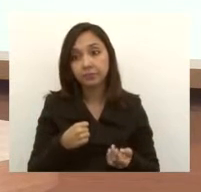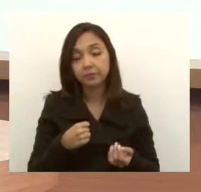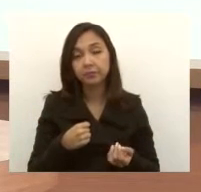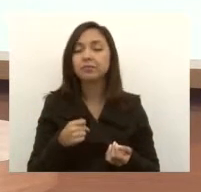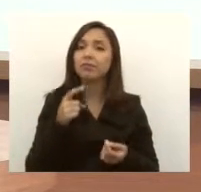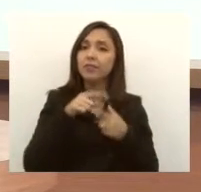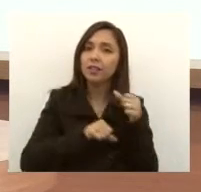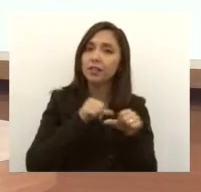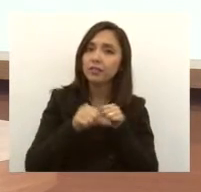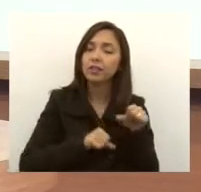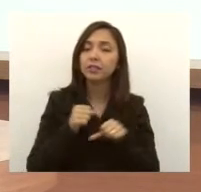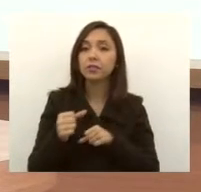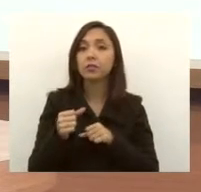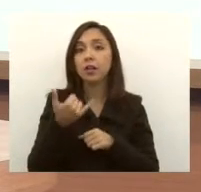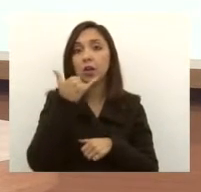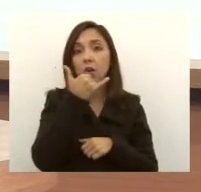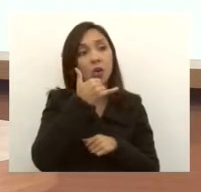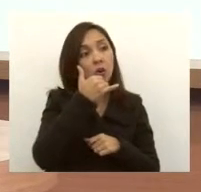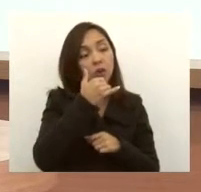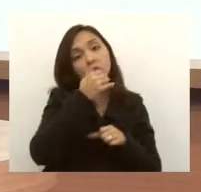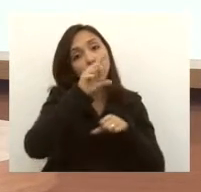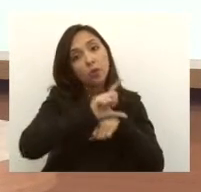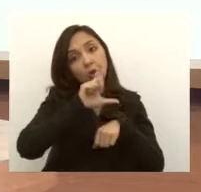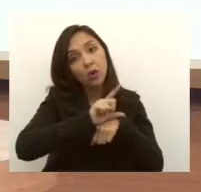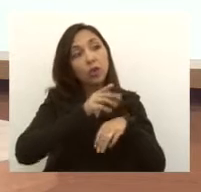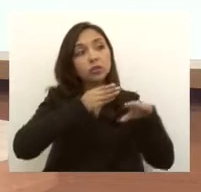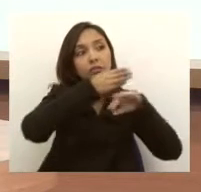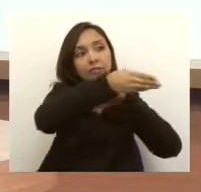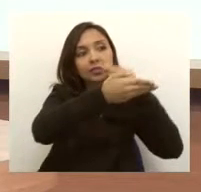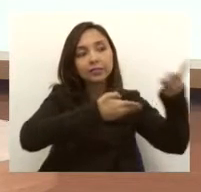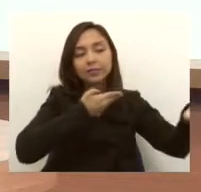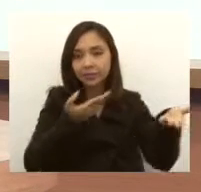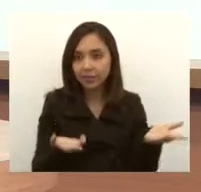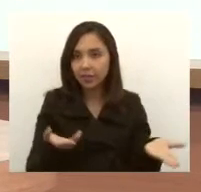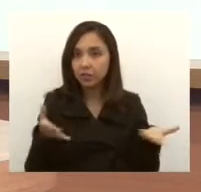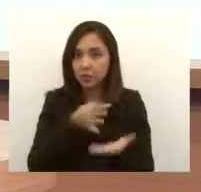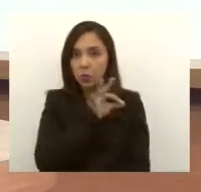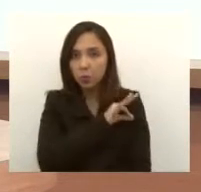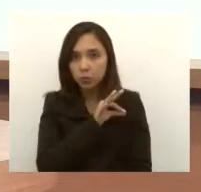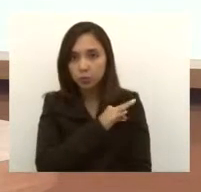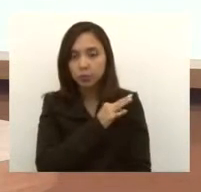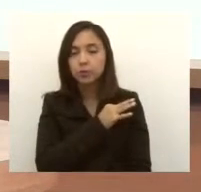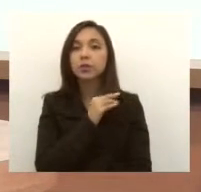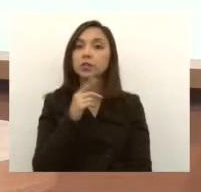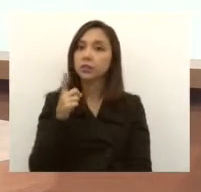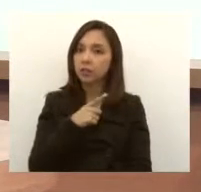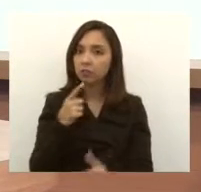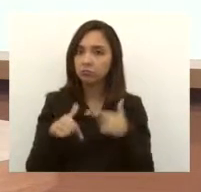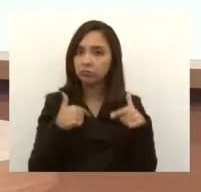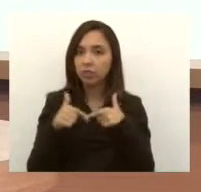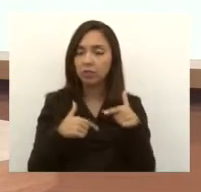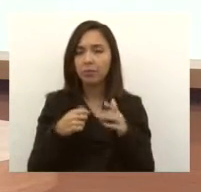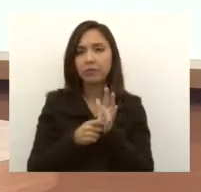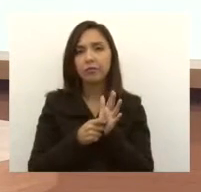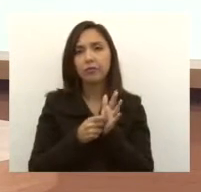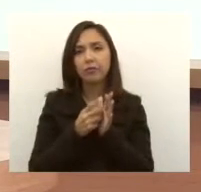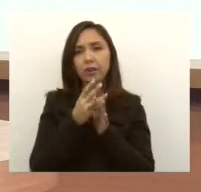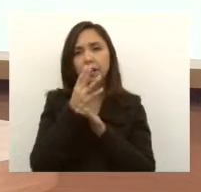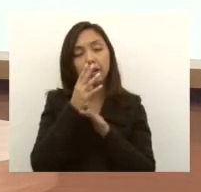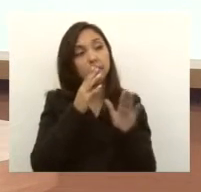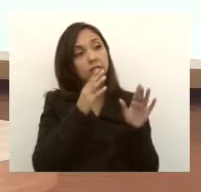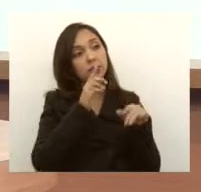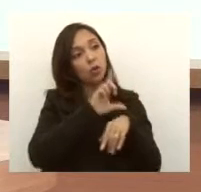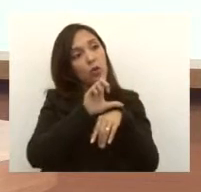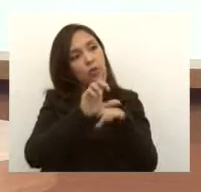vender esse celular nessas lojas. Então, hoje, a Polícia Civil de Guarulhos está fazendo um trabalho, já foram várias lojas